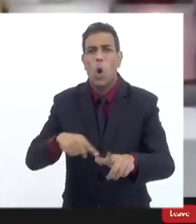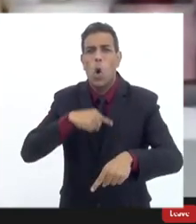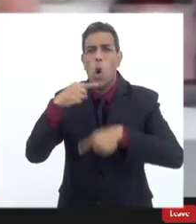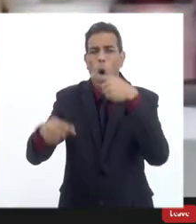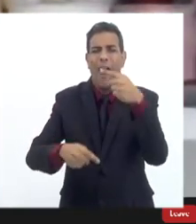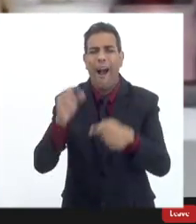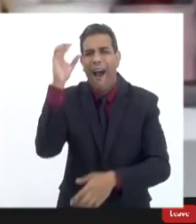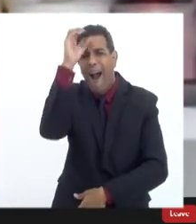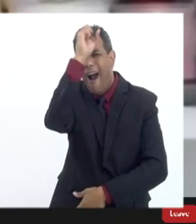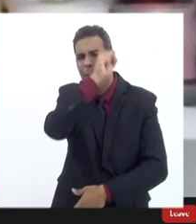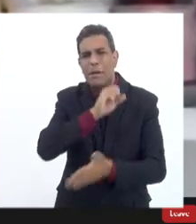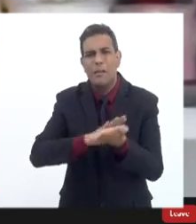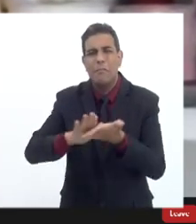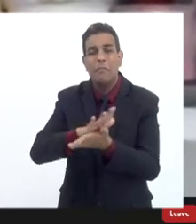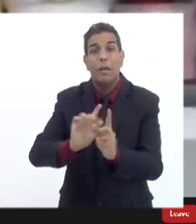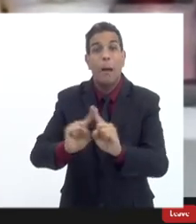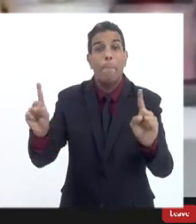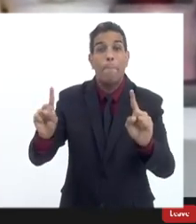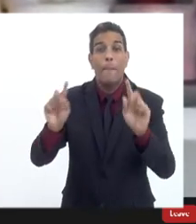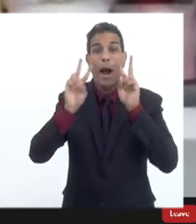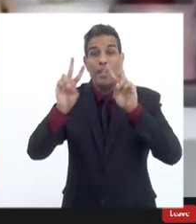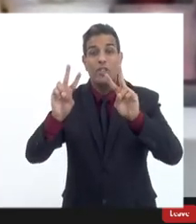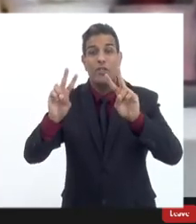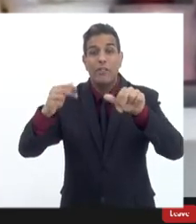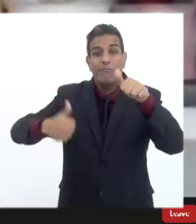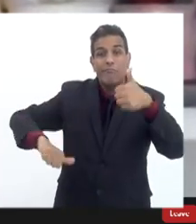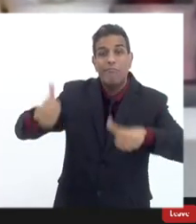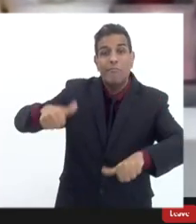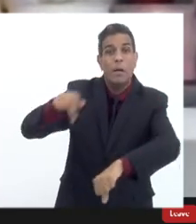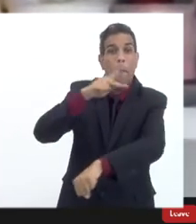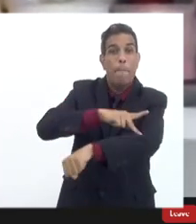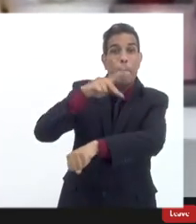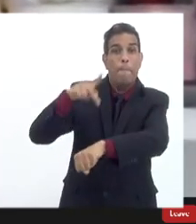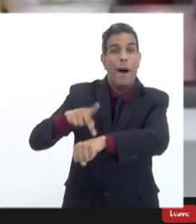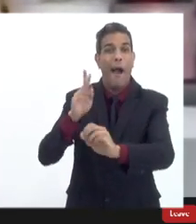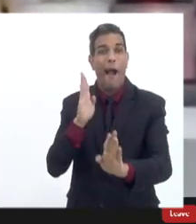aprendeu. Mas, do ponto de vista pedagógico, uma das coisas eu